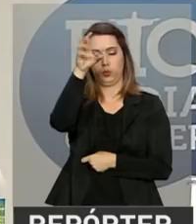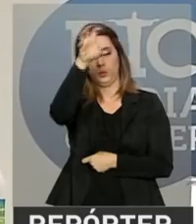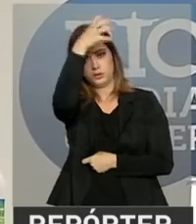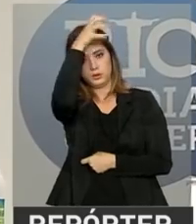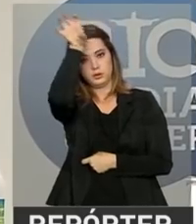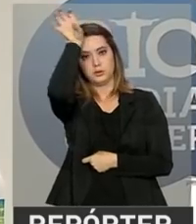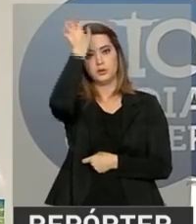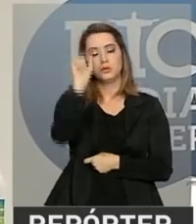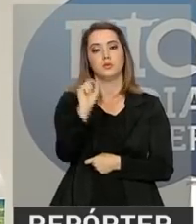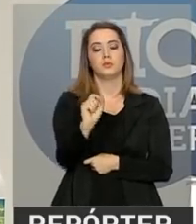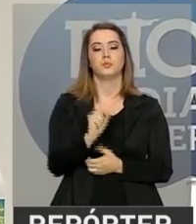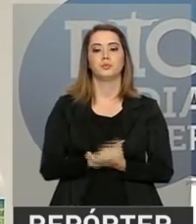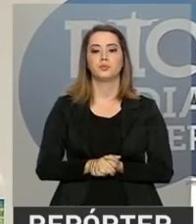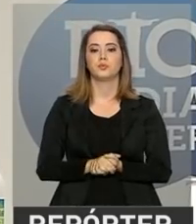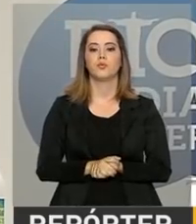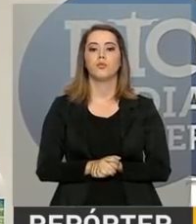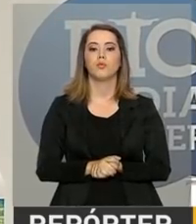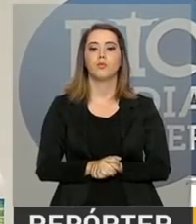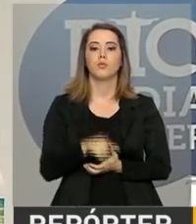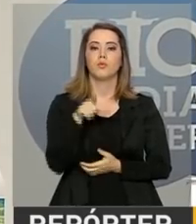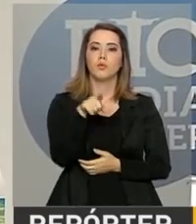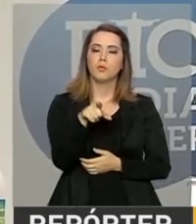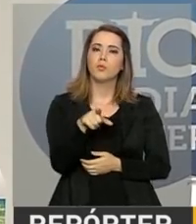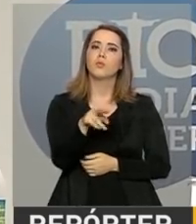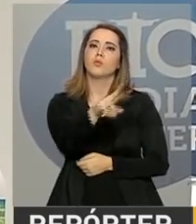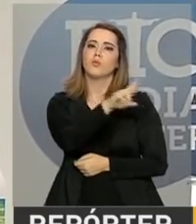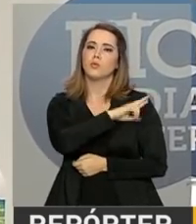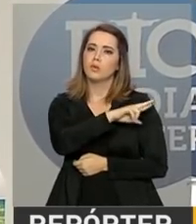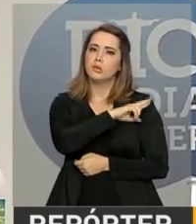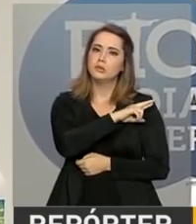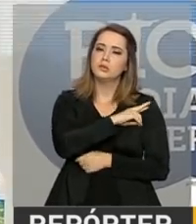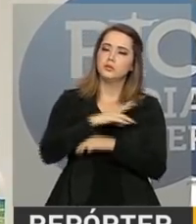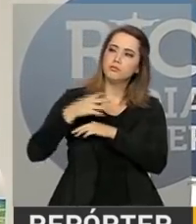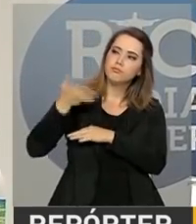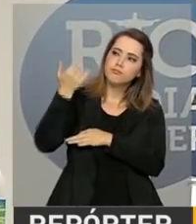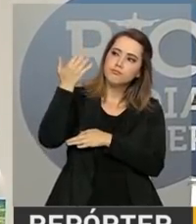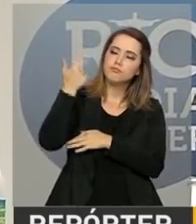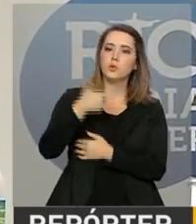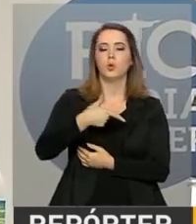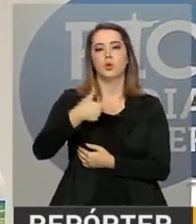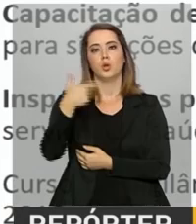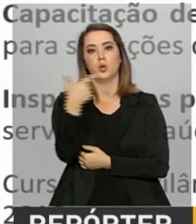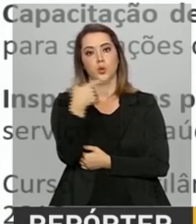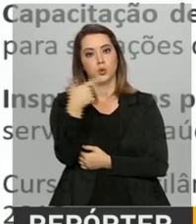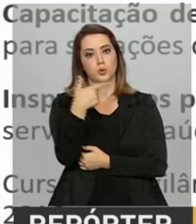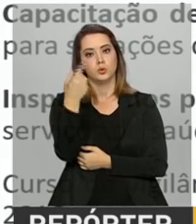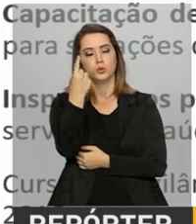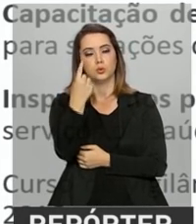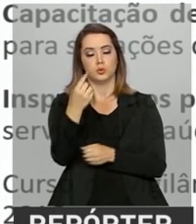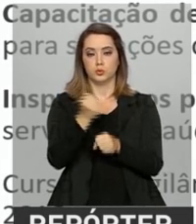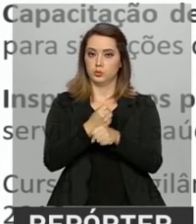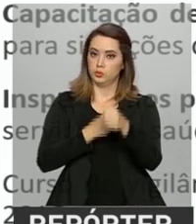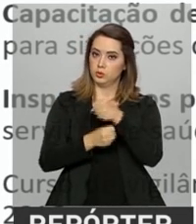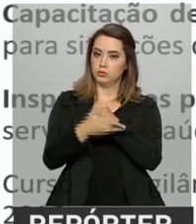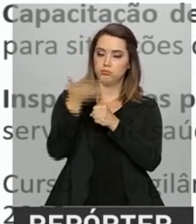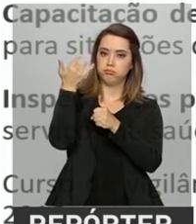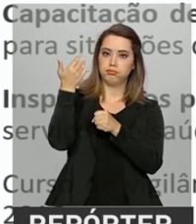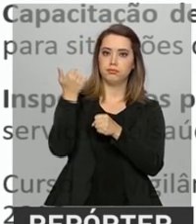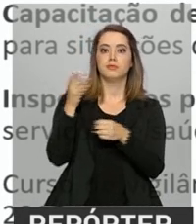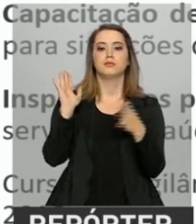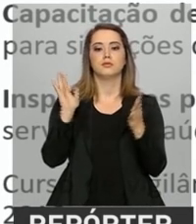área de responsabilidade lá de trás, há 2 anos atrás que a gente vem trabalhando, a